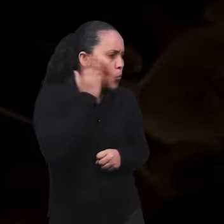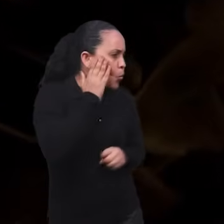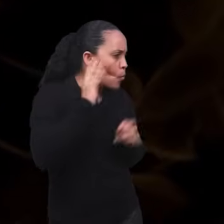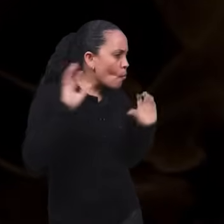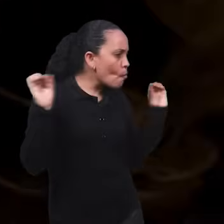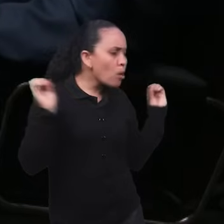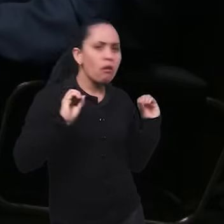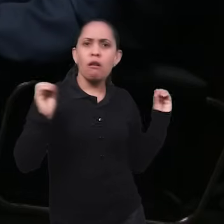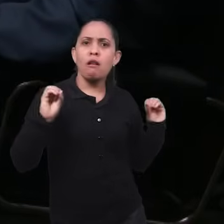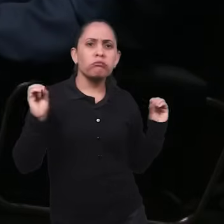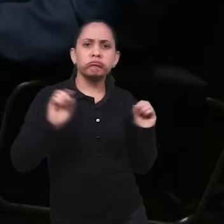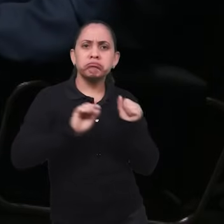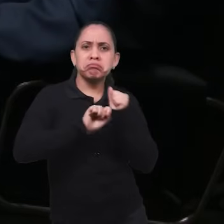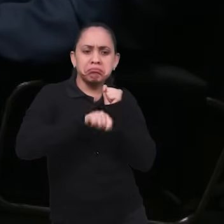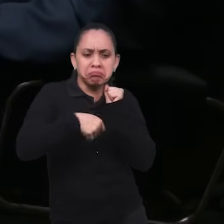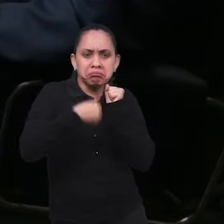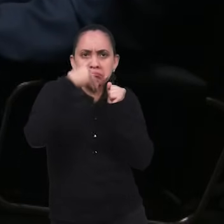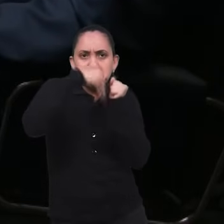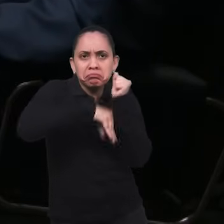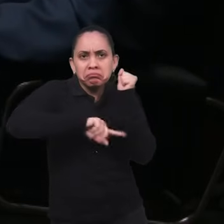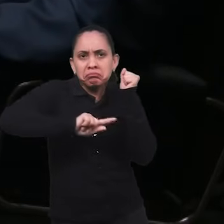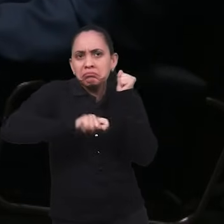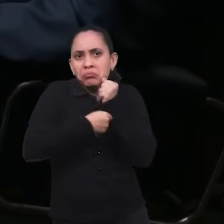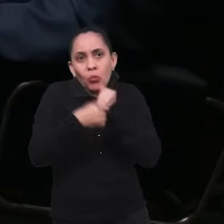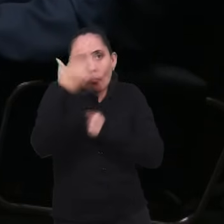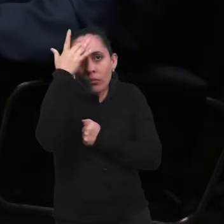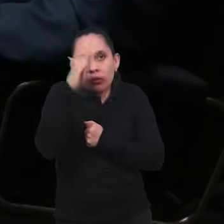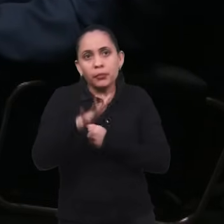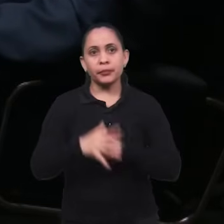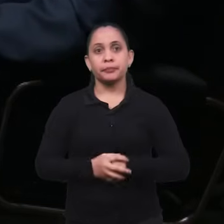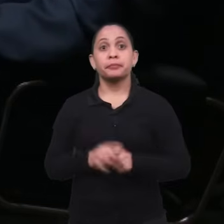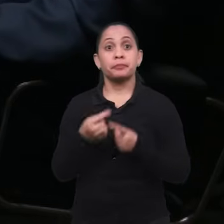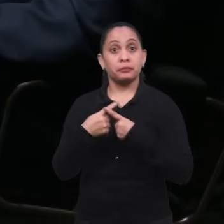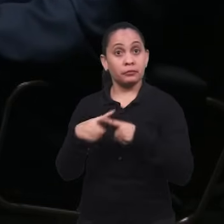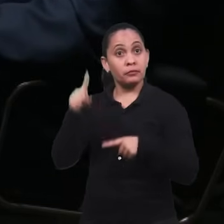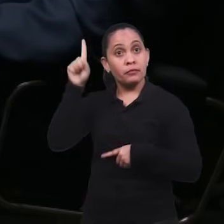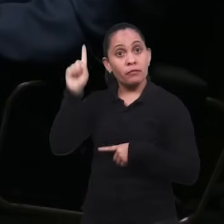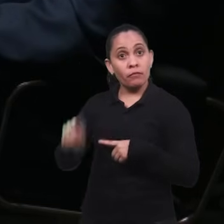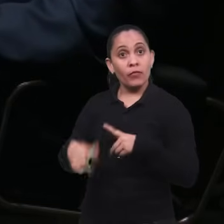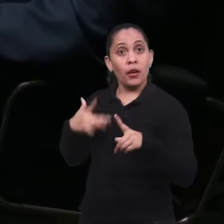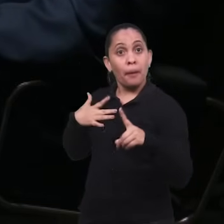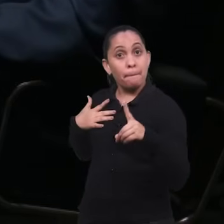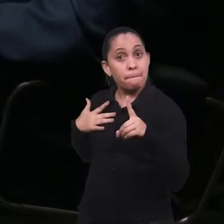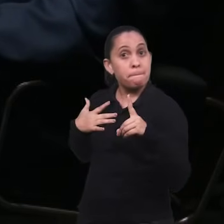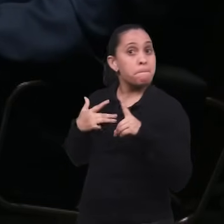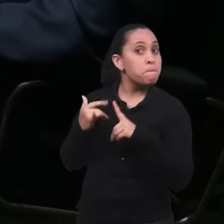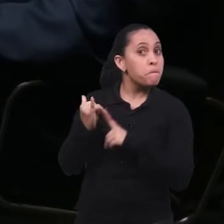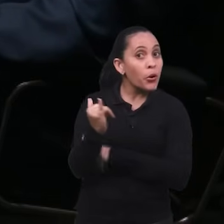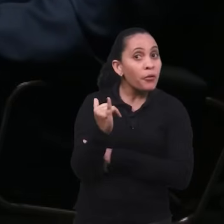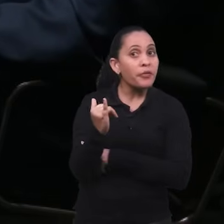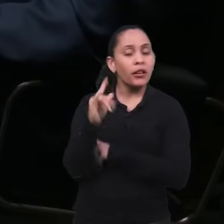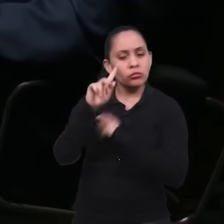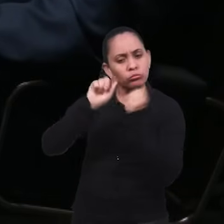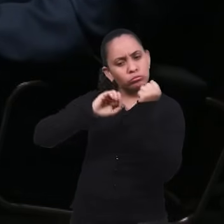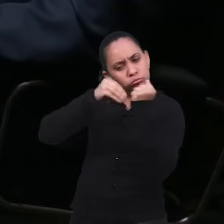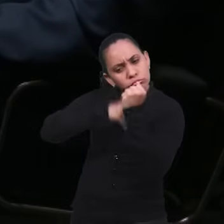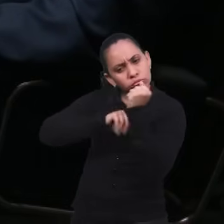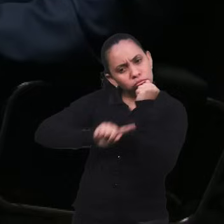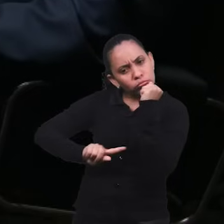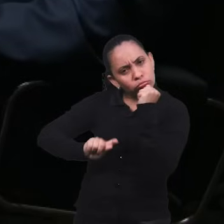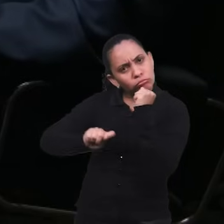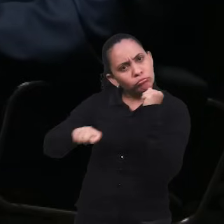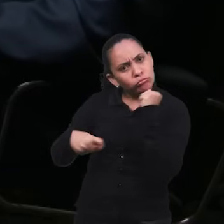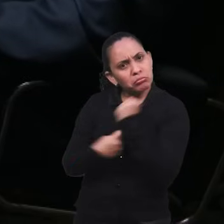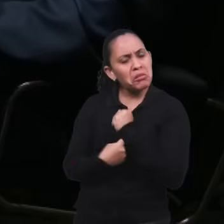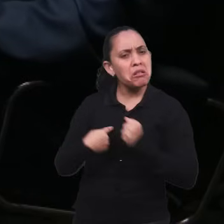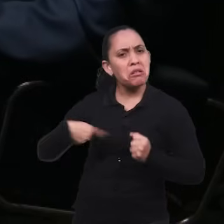enigma. Então esse enigma era profético. Era um enigma que